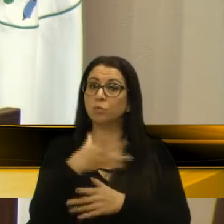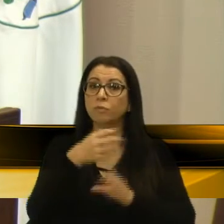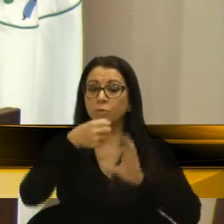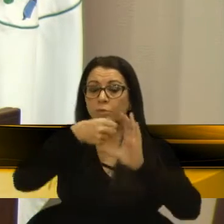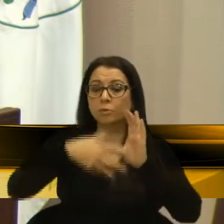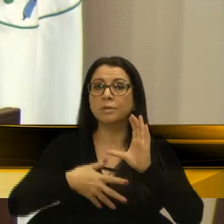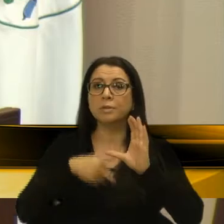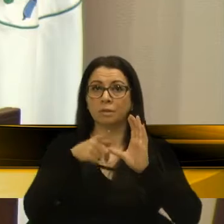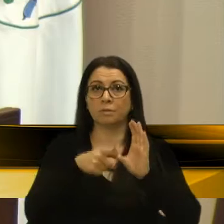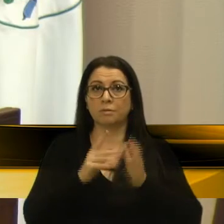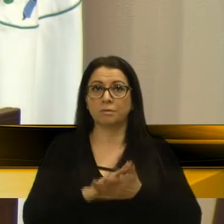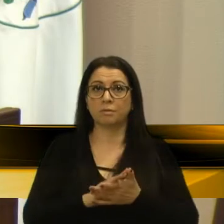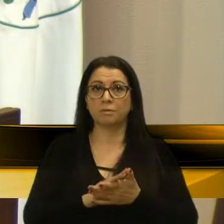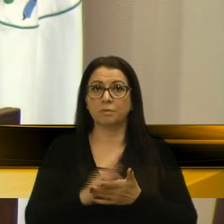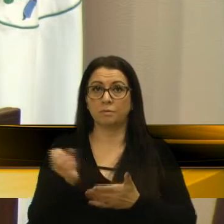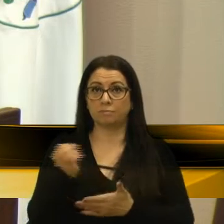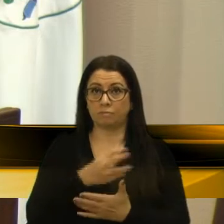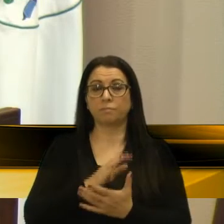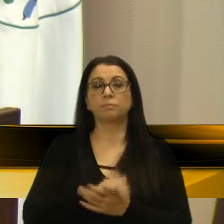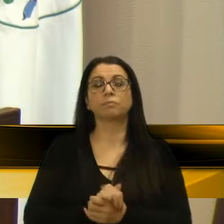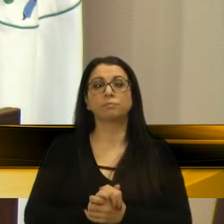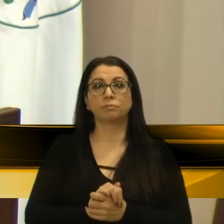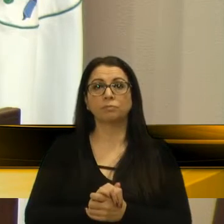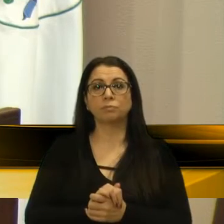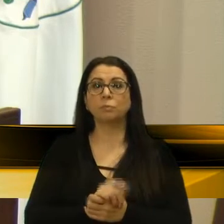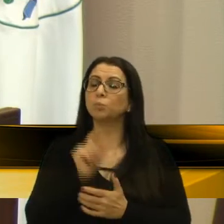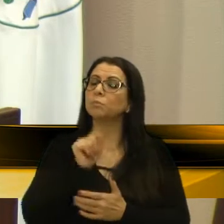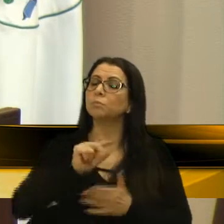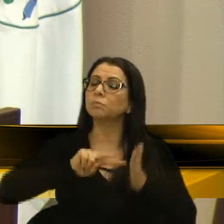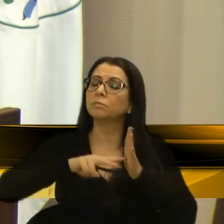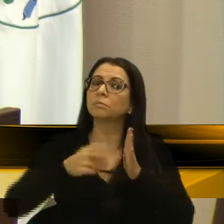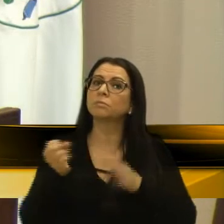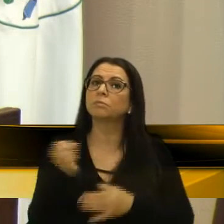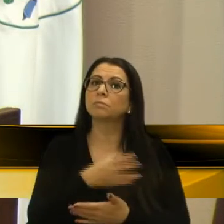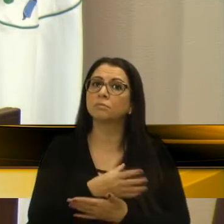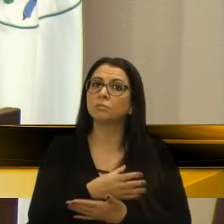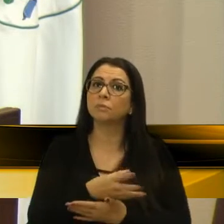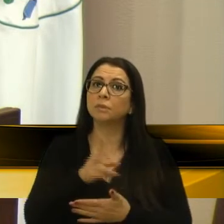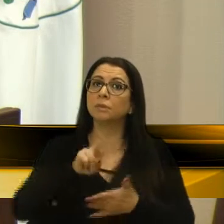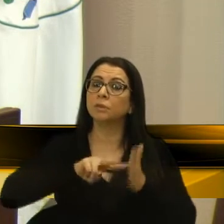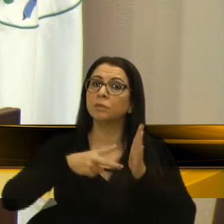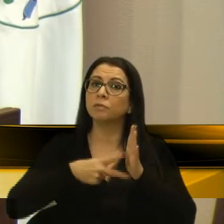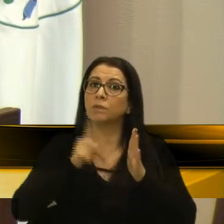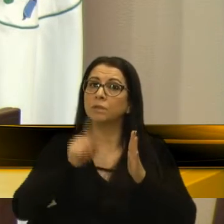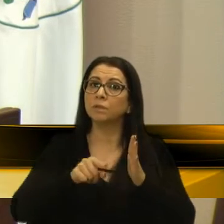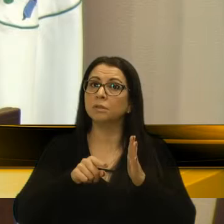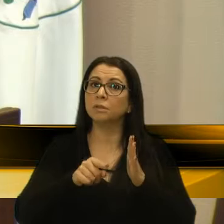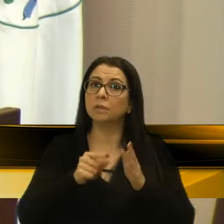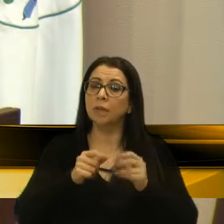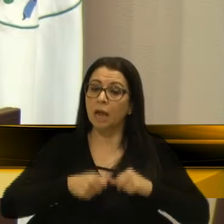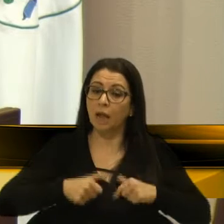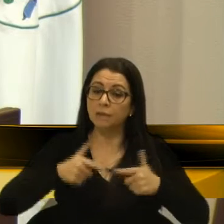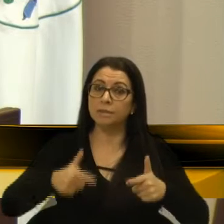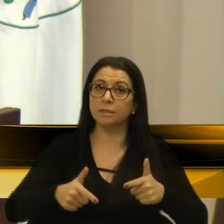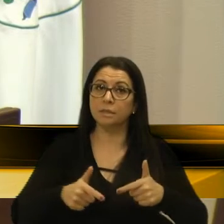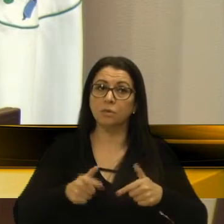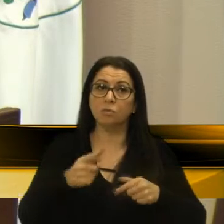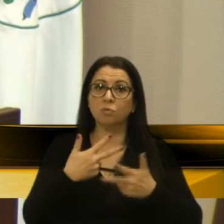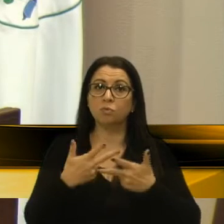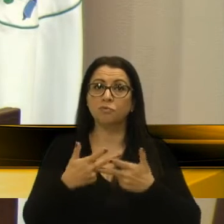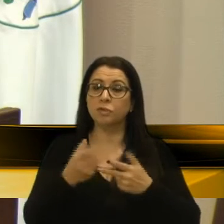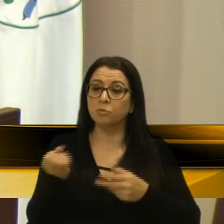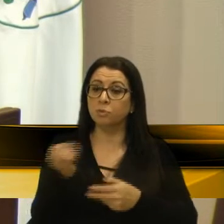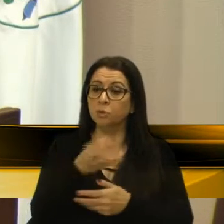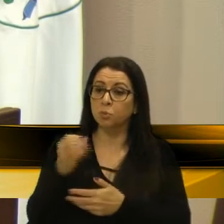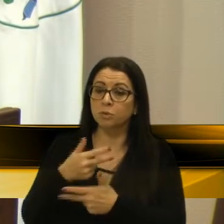conceito, a inovação. O que é inovação? Inovação é a ação e o ato de